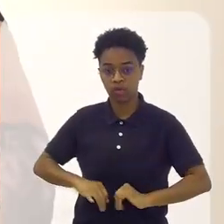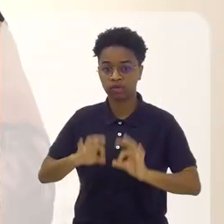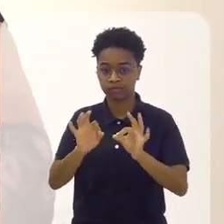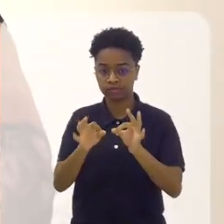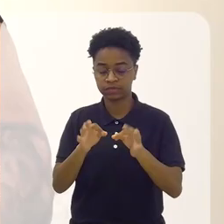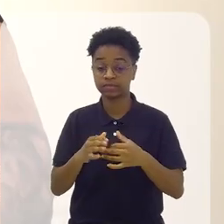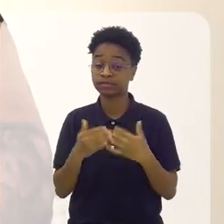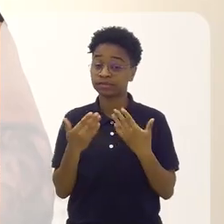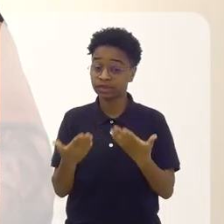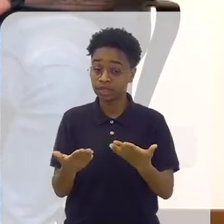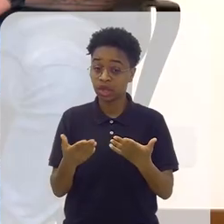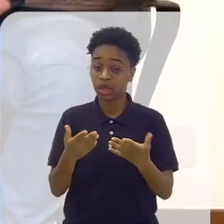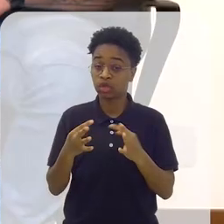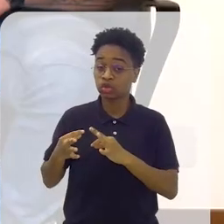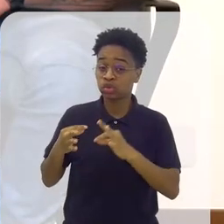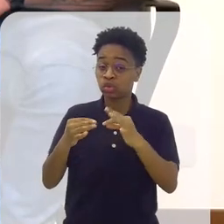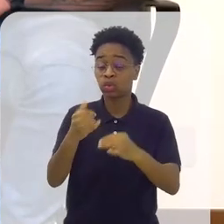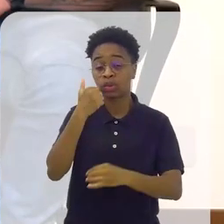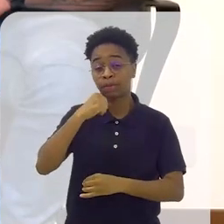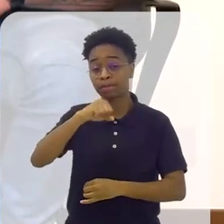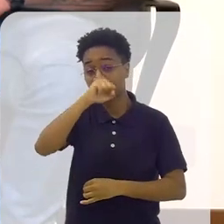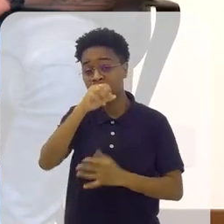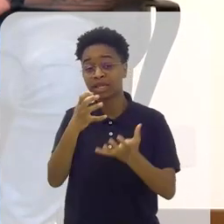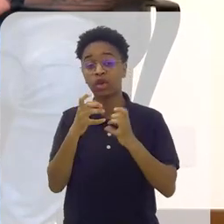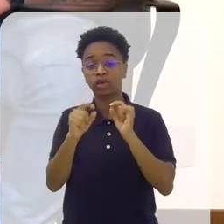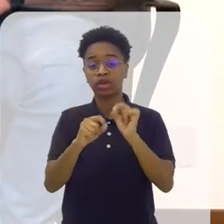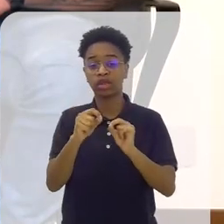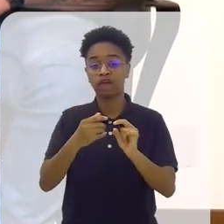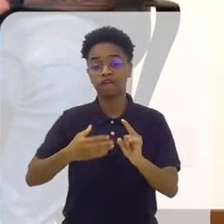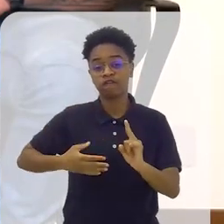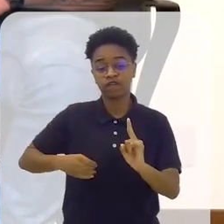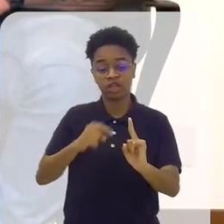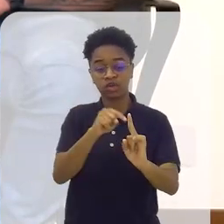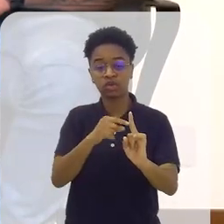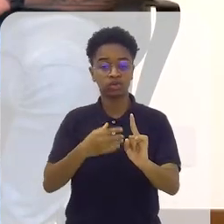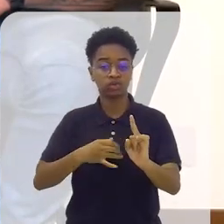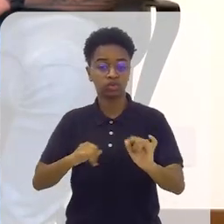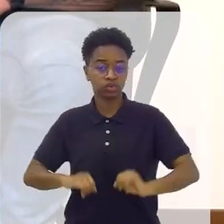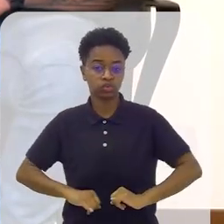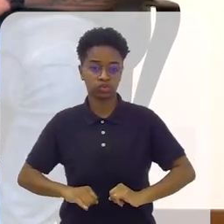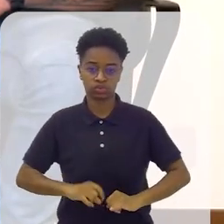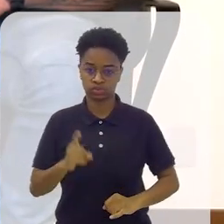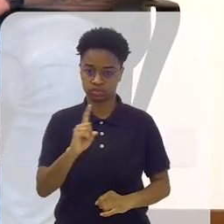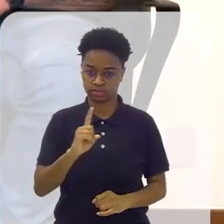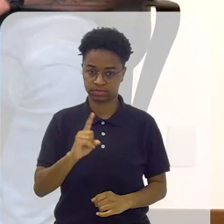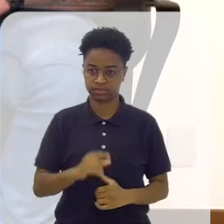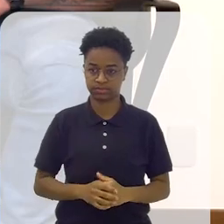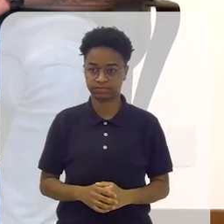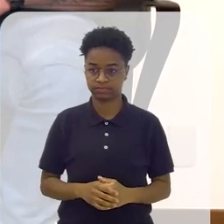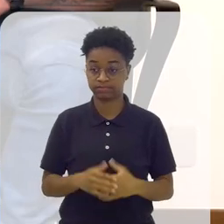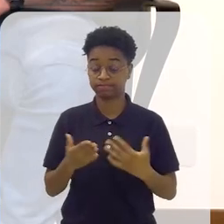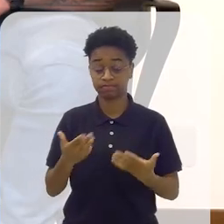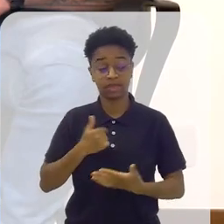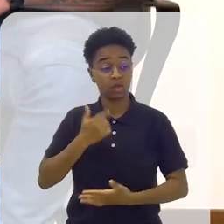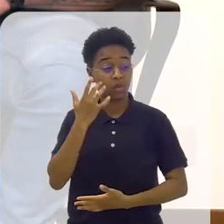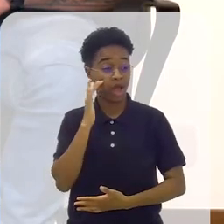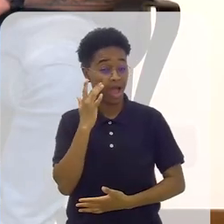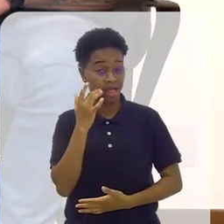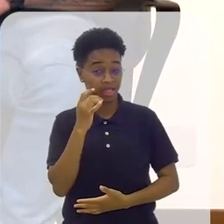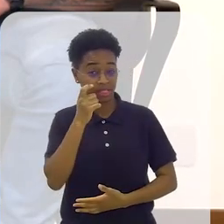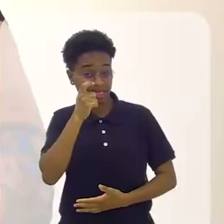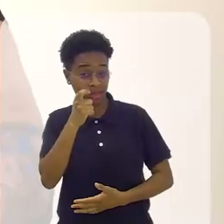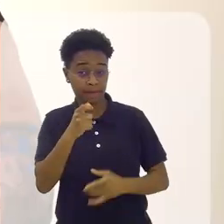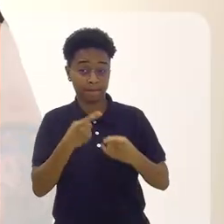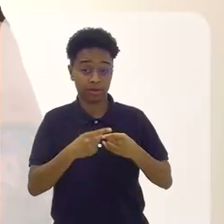passar. Pelo mundo, né? Que é. Sim. Então, o que toda mãe gostaria é que seu filho não sofresse. É, né? Eu acho interessante